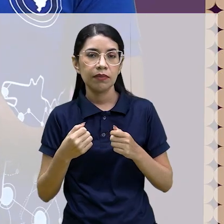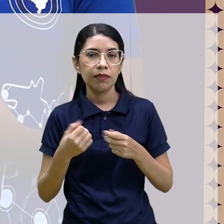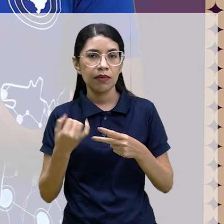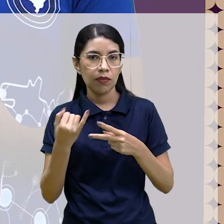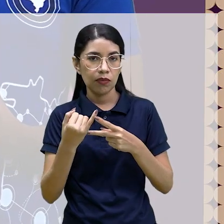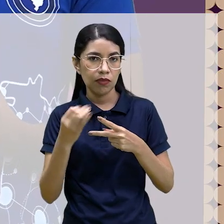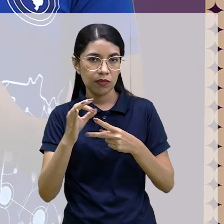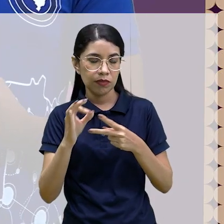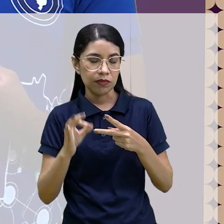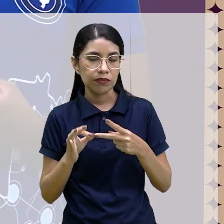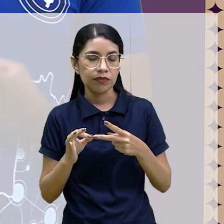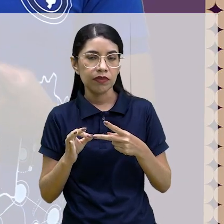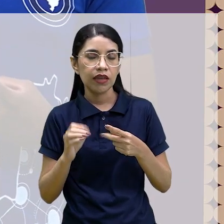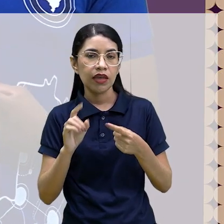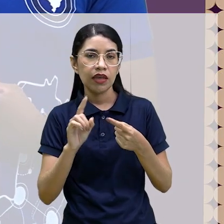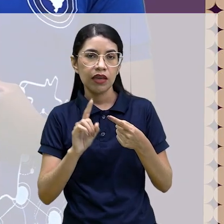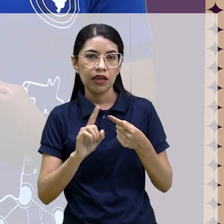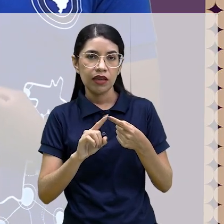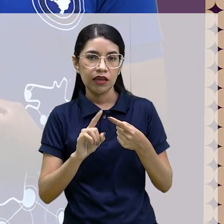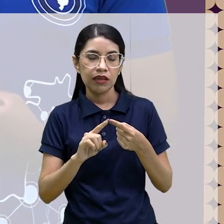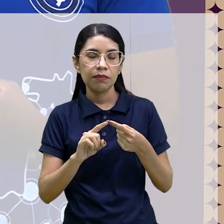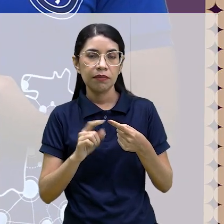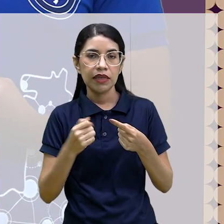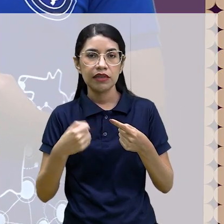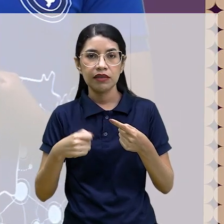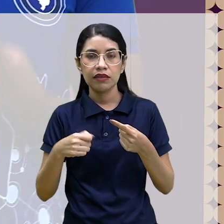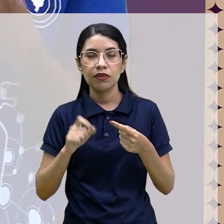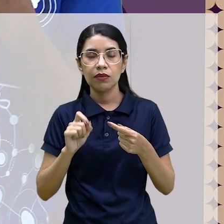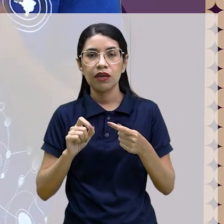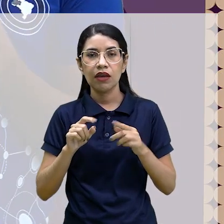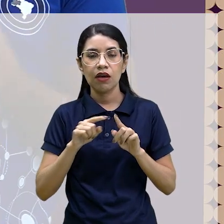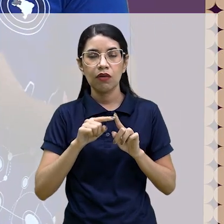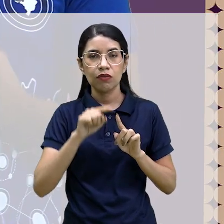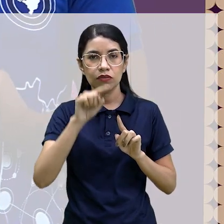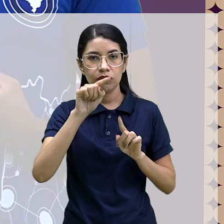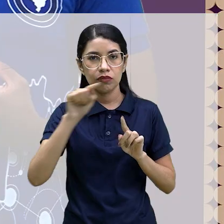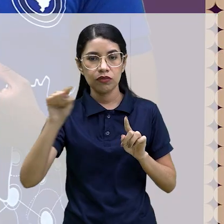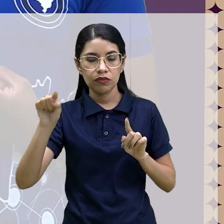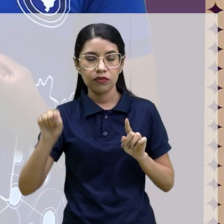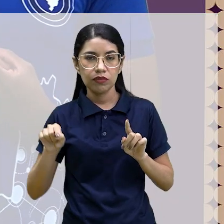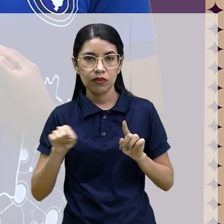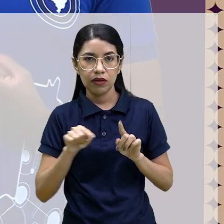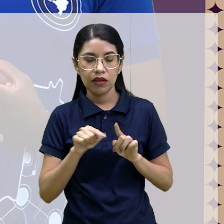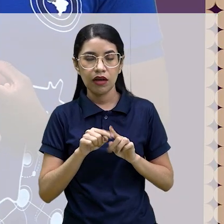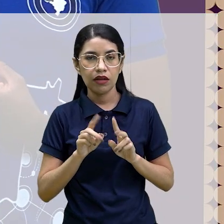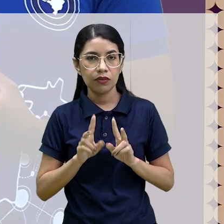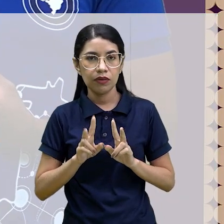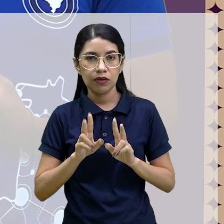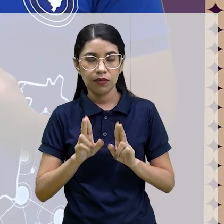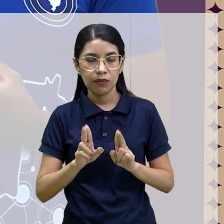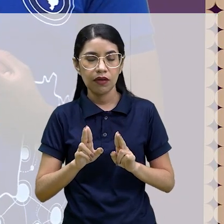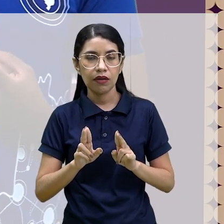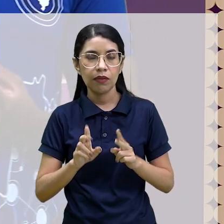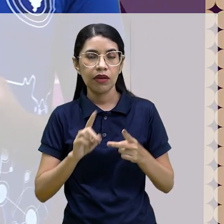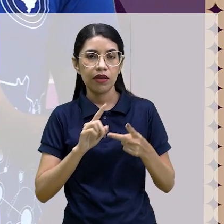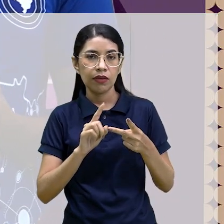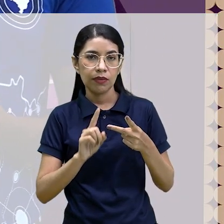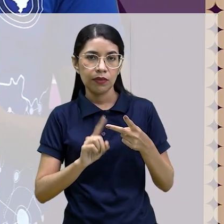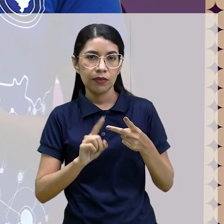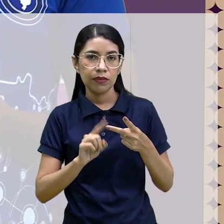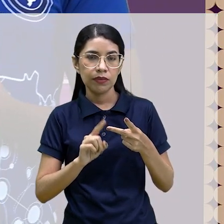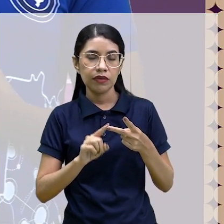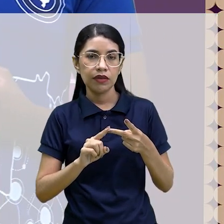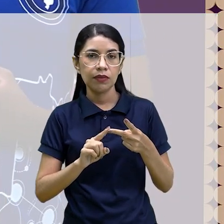polígono, certo? Então, além de ser polígono, ele precisa obedecer 2 critérios. Ser equilátero, bota